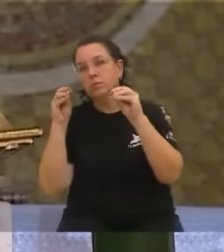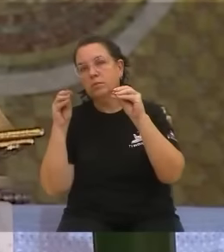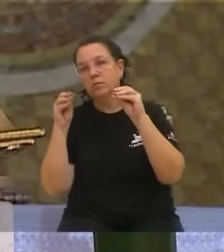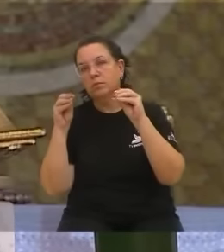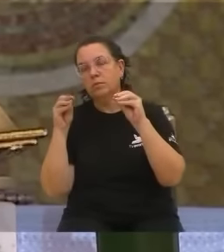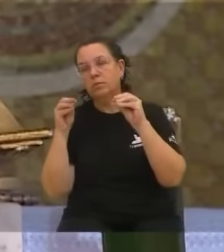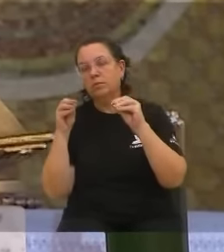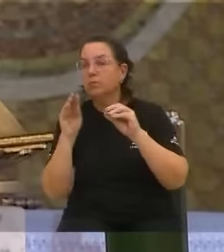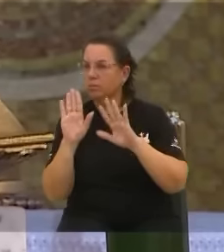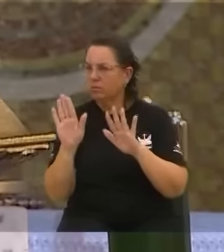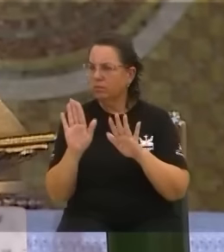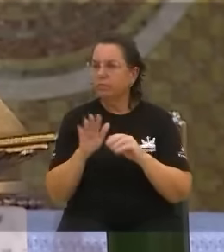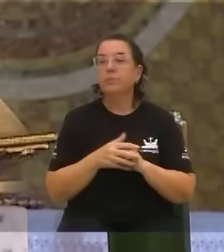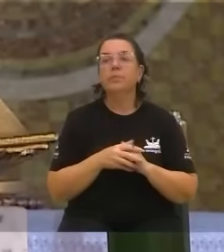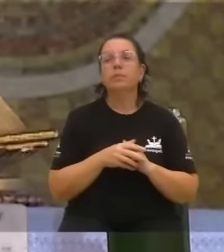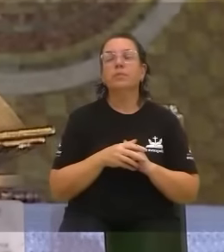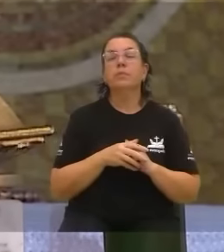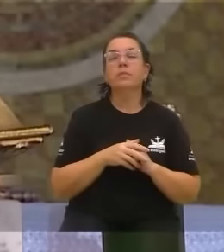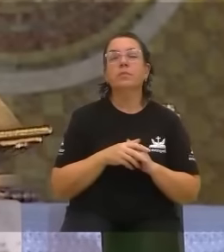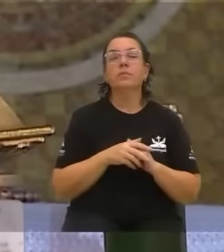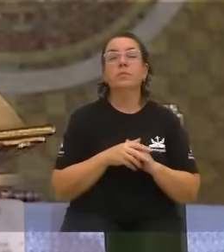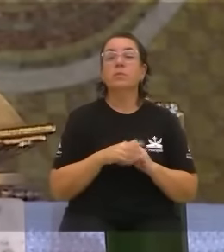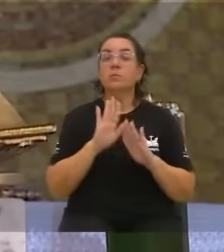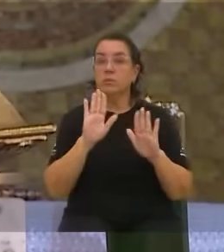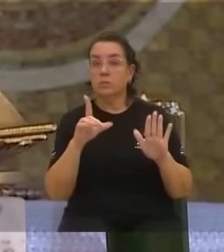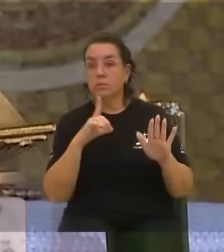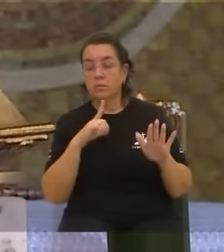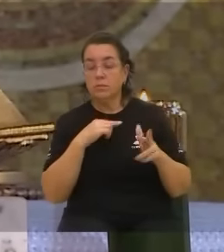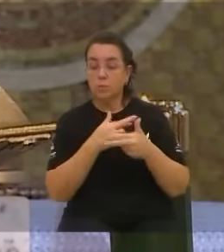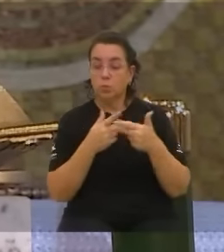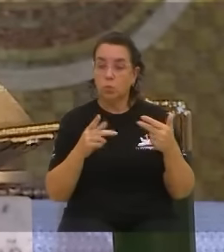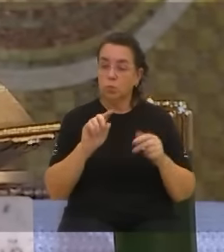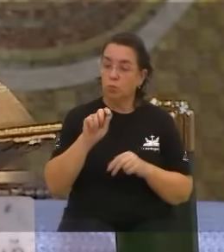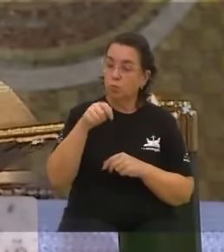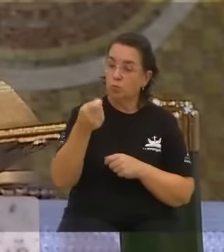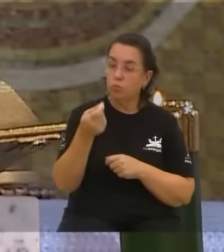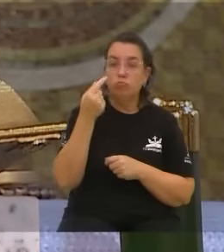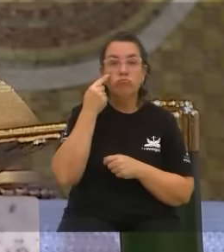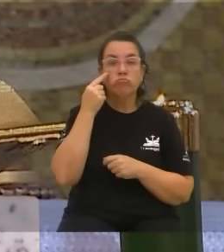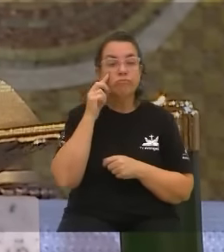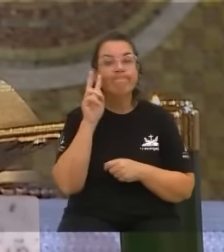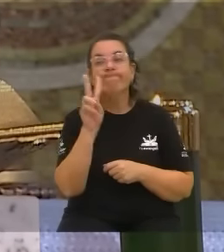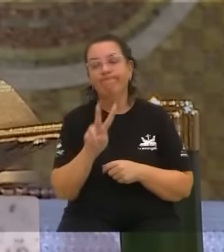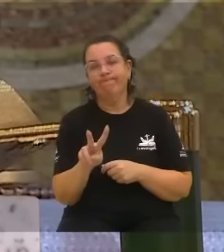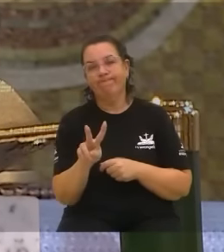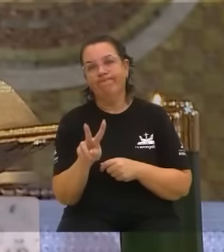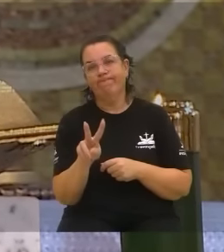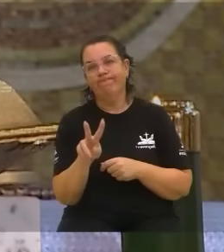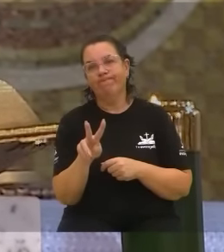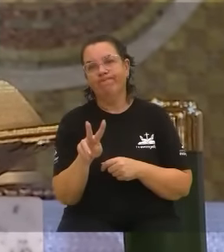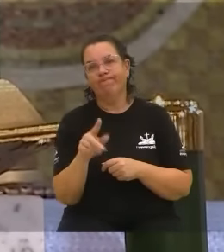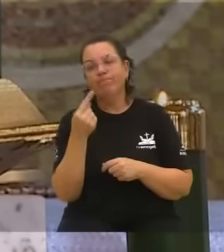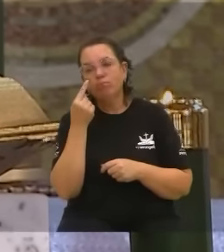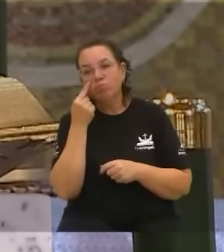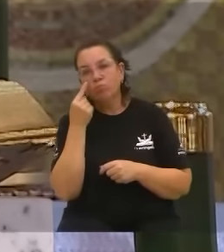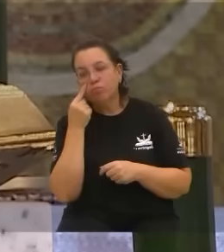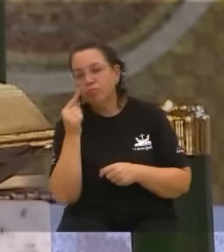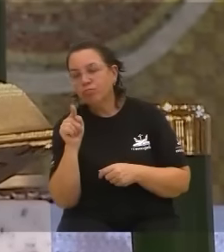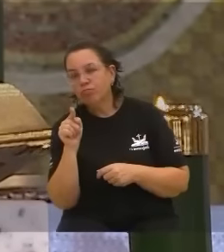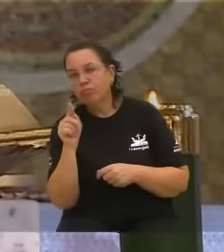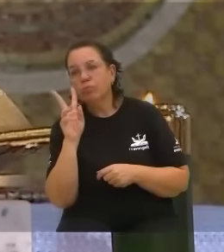Interessante. Então, algo vai nos falar sobre ver. A perspectiva